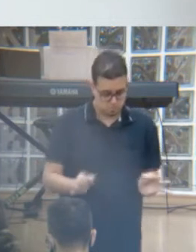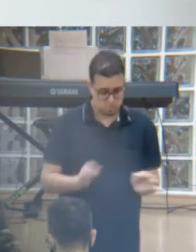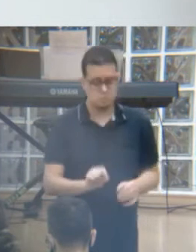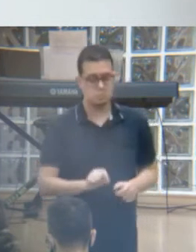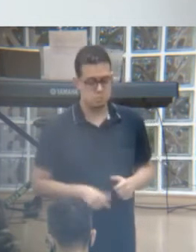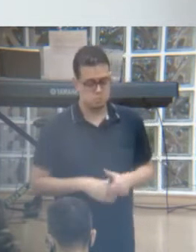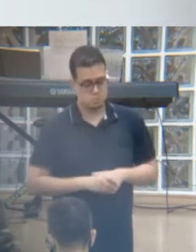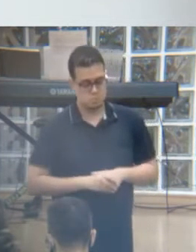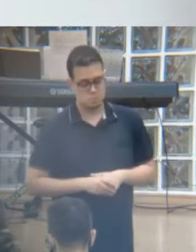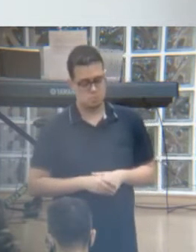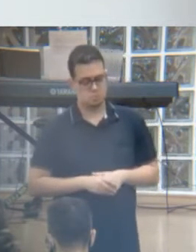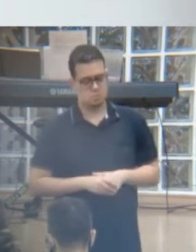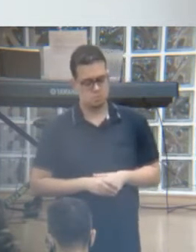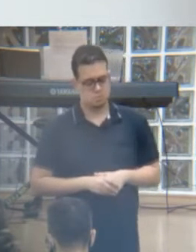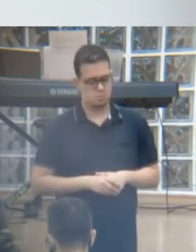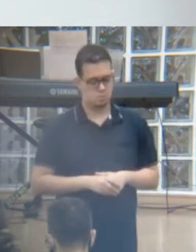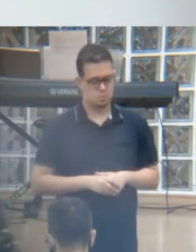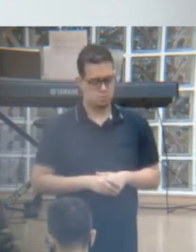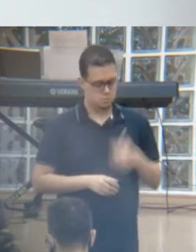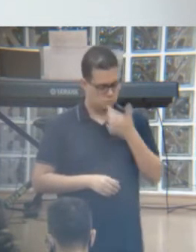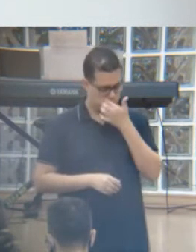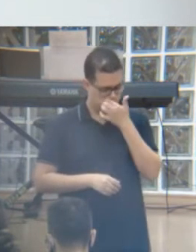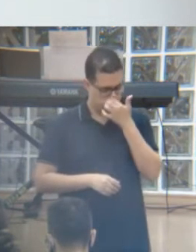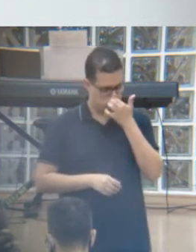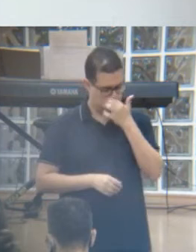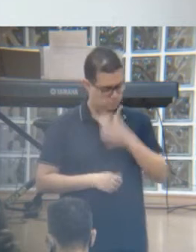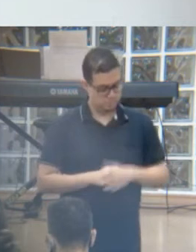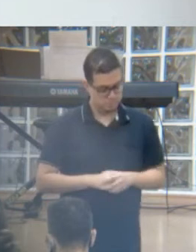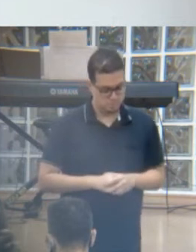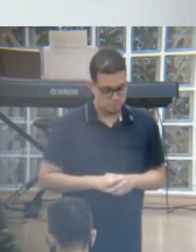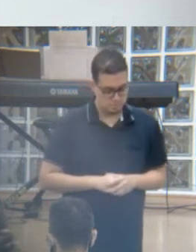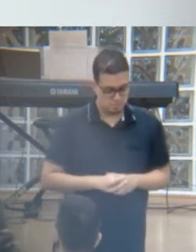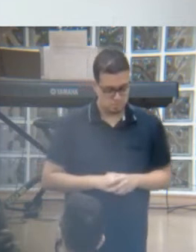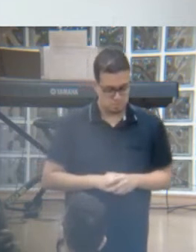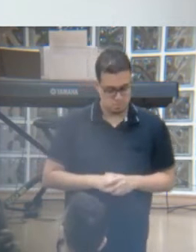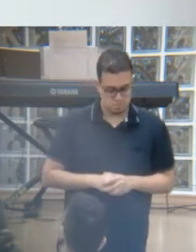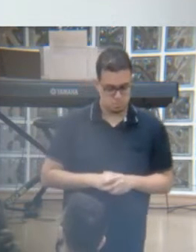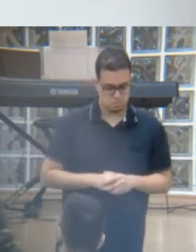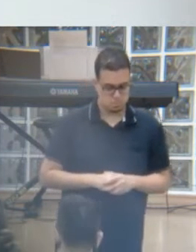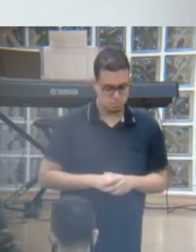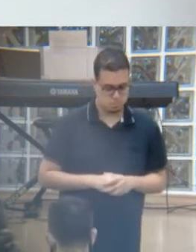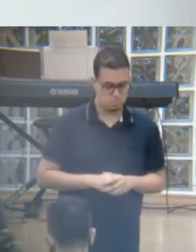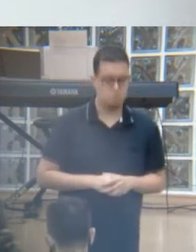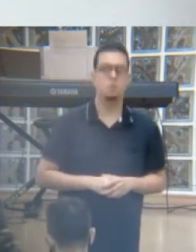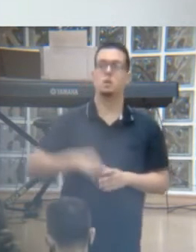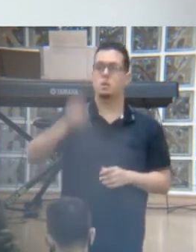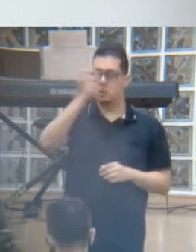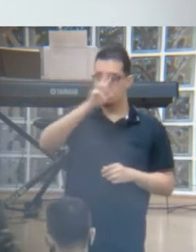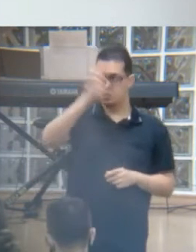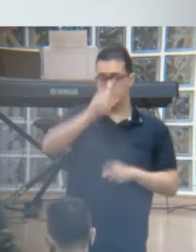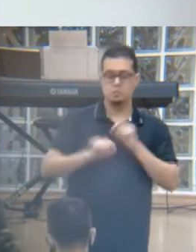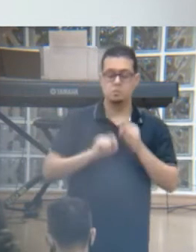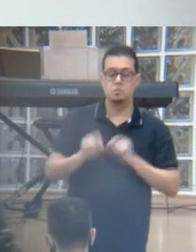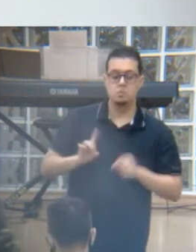Ele se apegou aos vereditos de Deus. O que é veredito, irmãos?